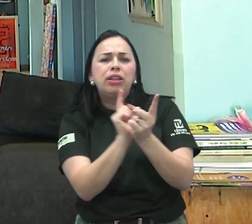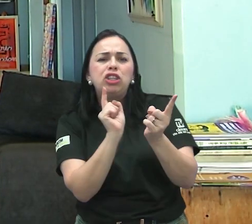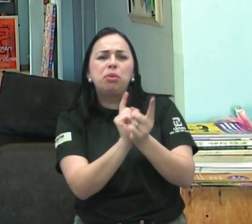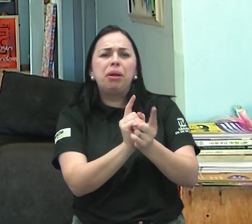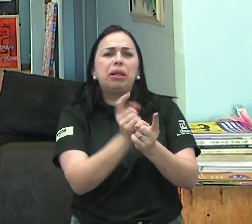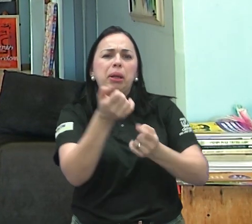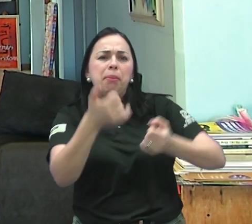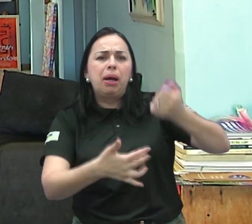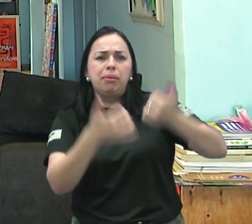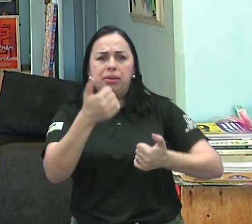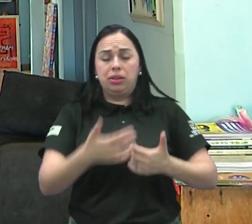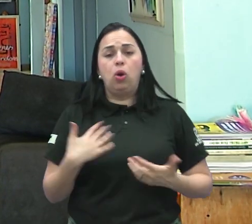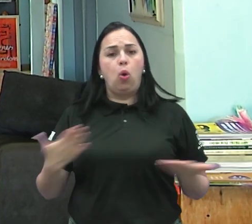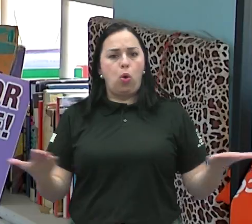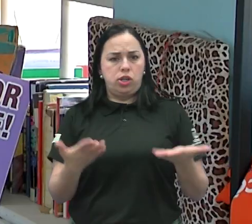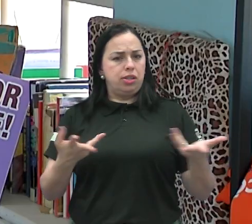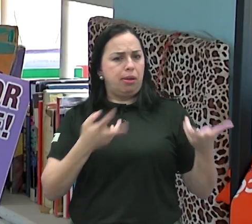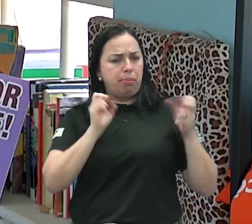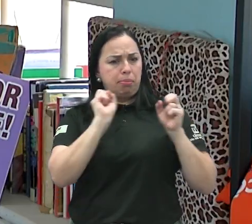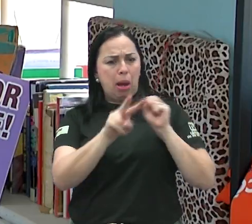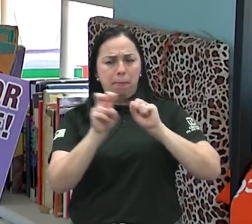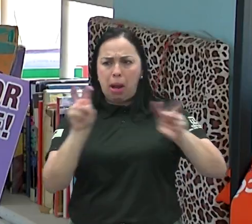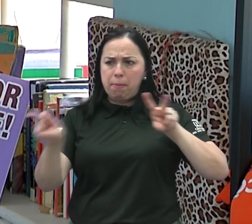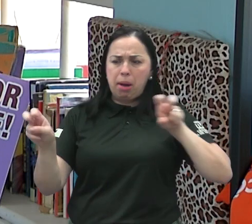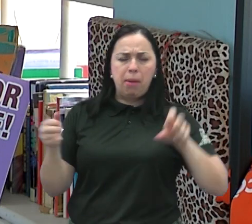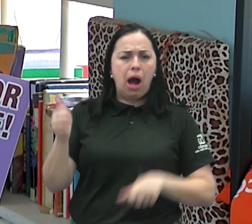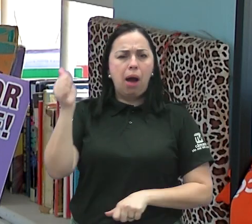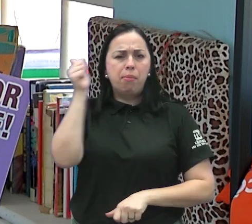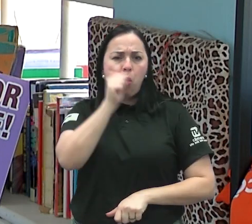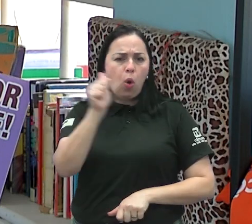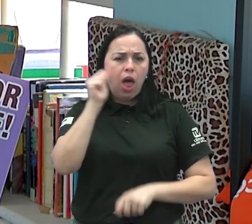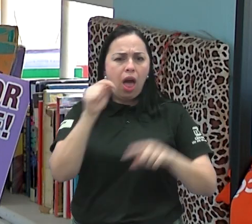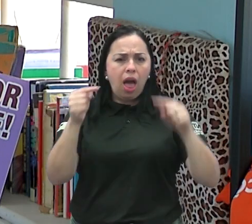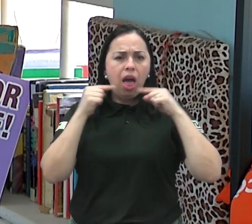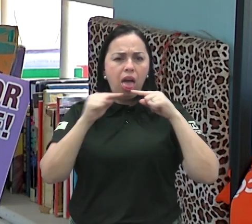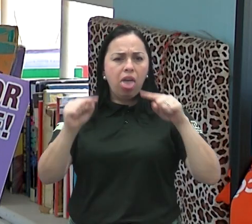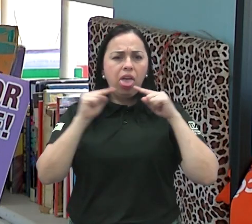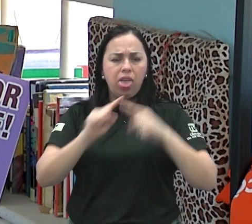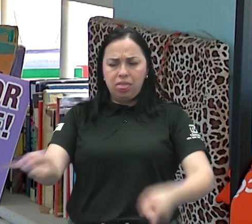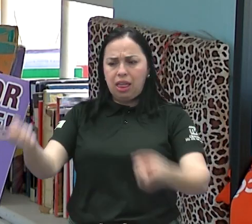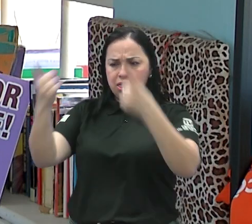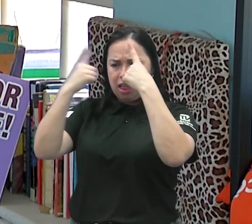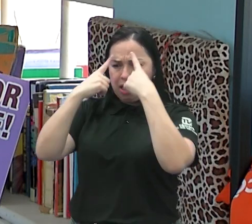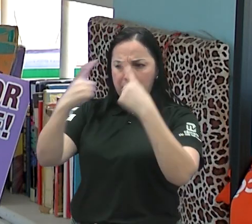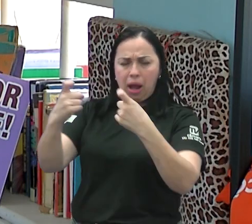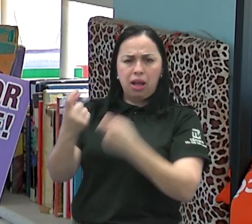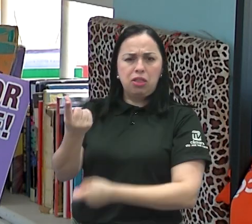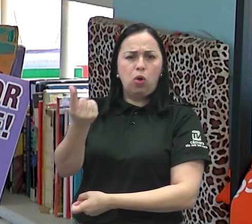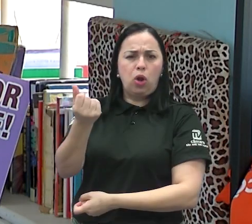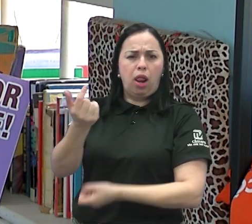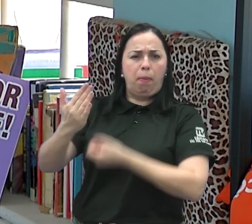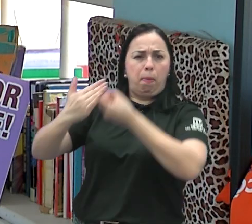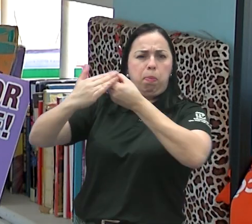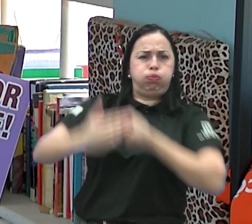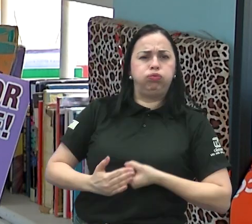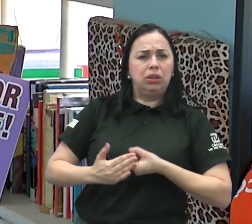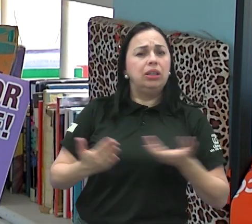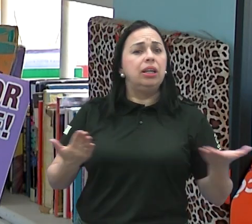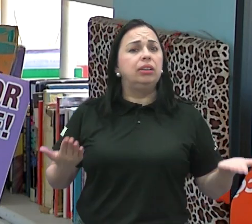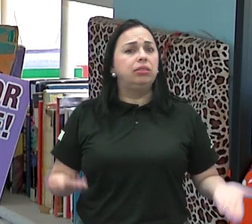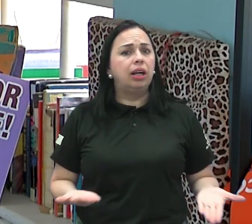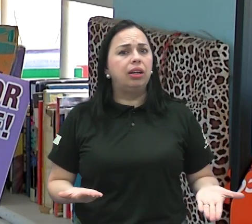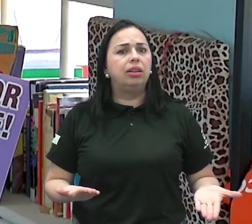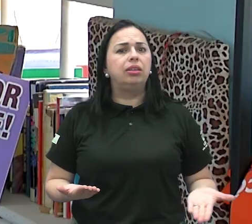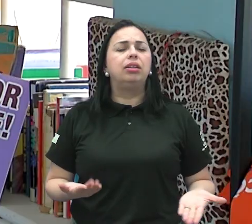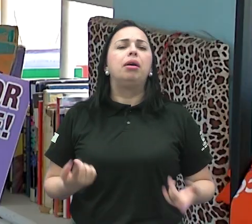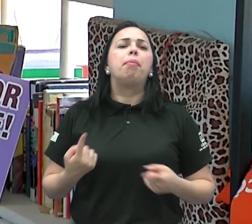a cada atendimento. Hoje em dia a gente vê muitas reclamações de mulheres vítimas de violência patrimonial e